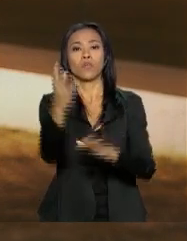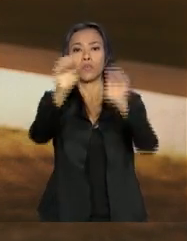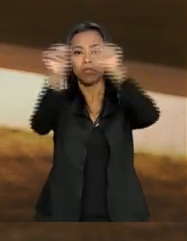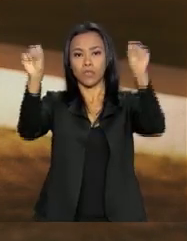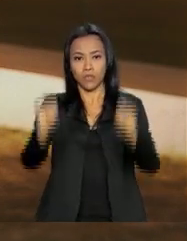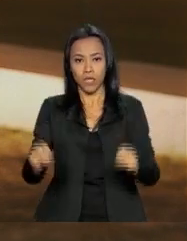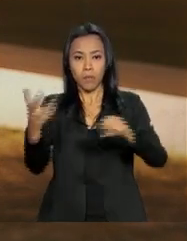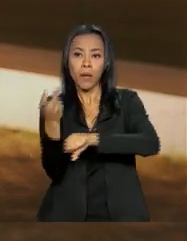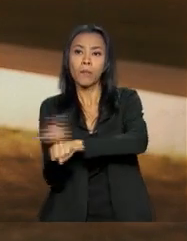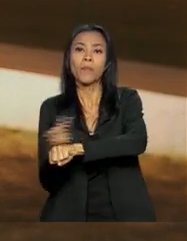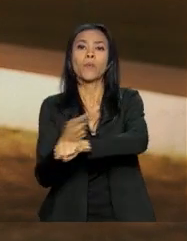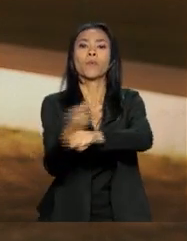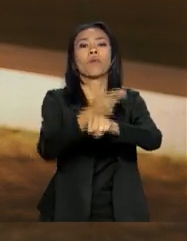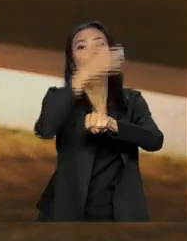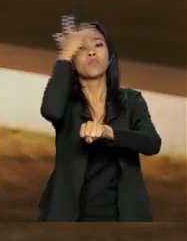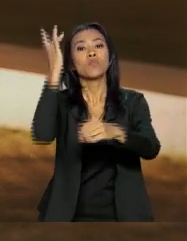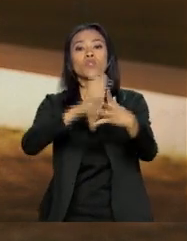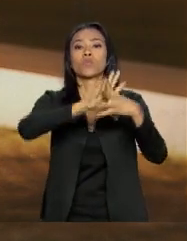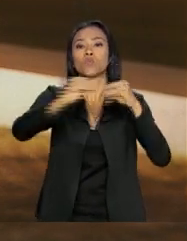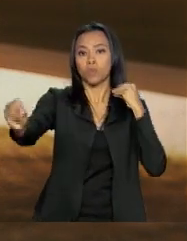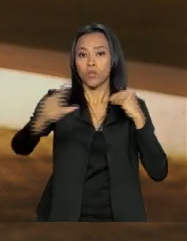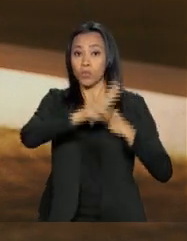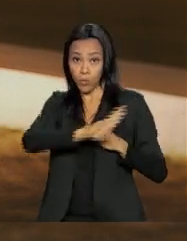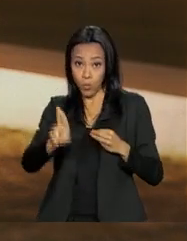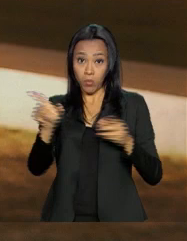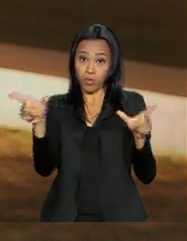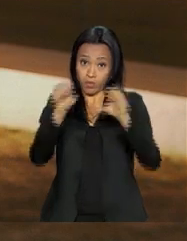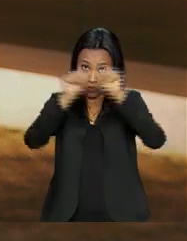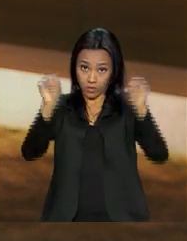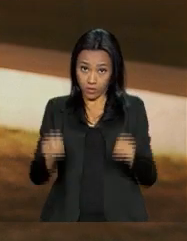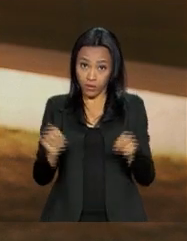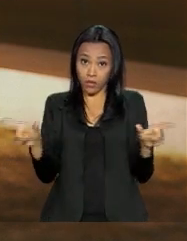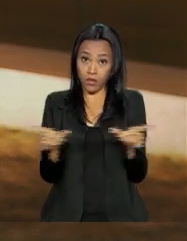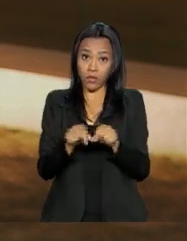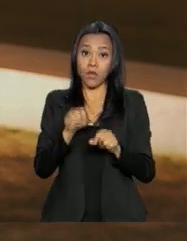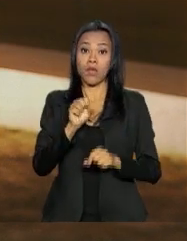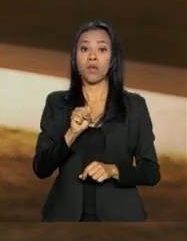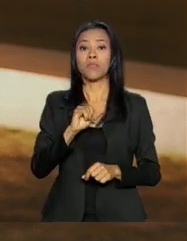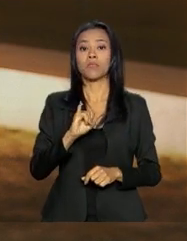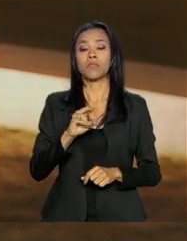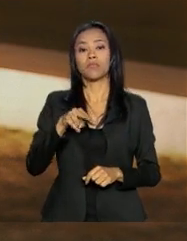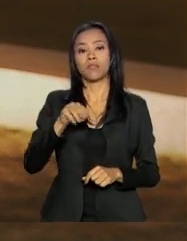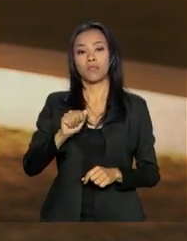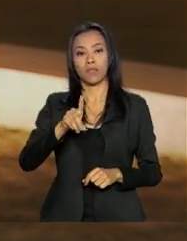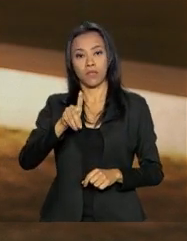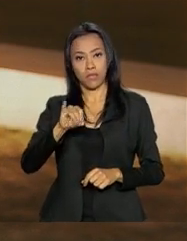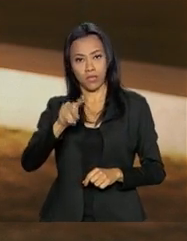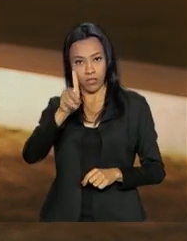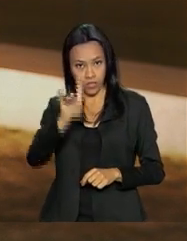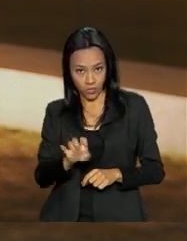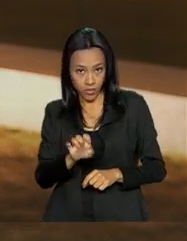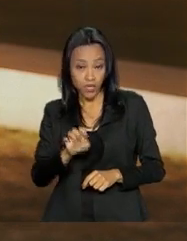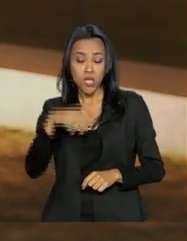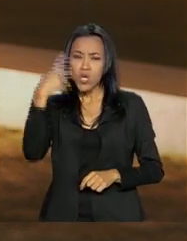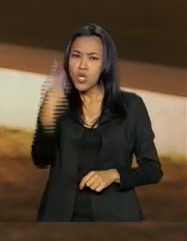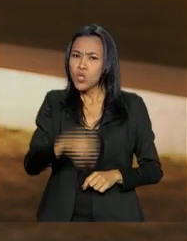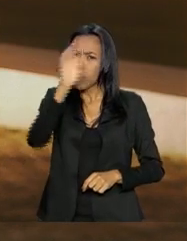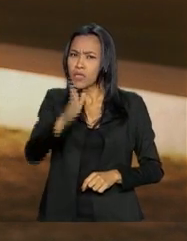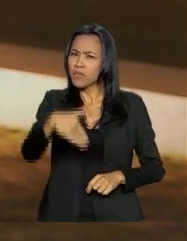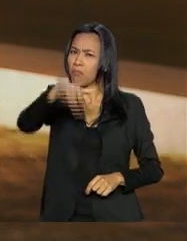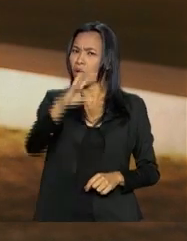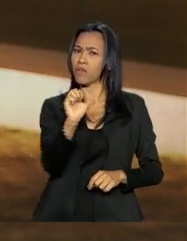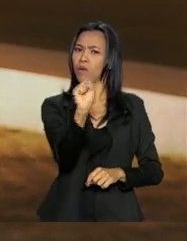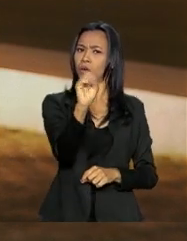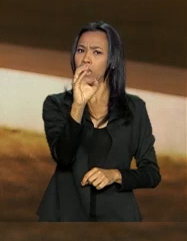de desaparecidos o sinalize de acordo com o ministro jubran no brasil são mais de 80 mil pessoas